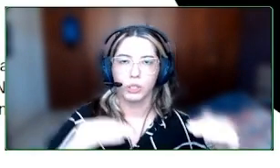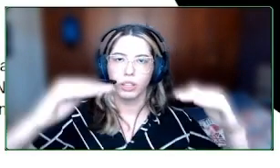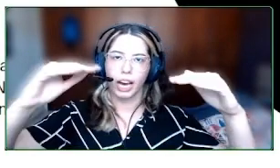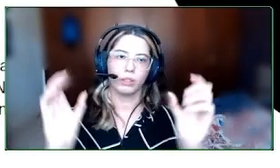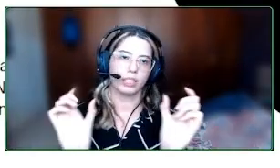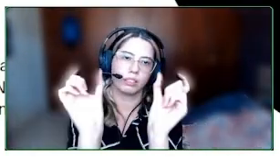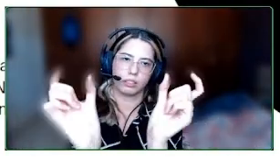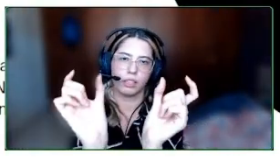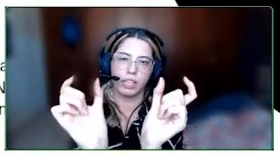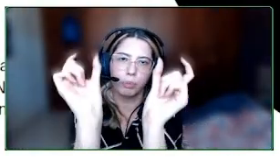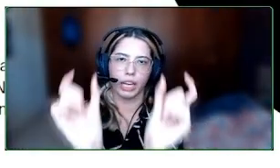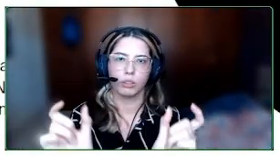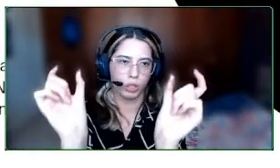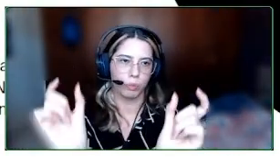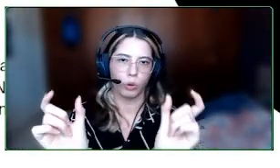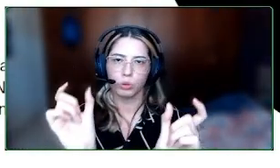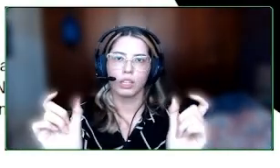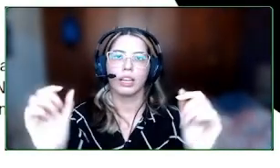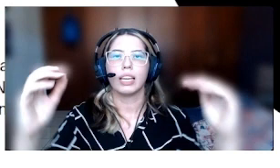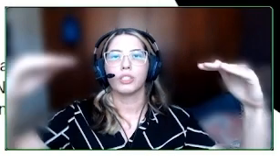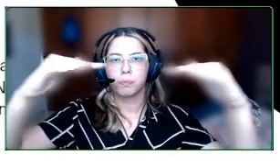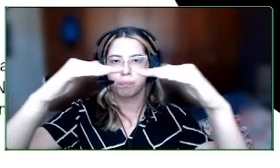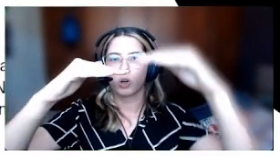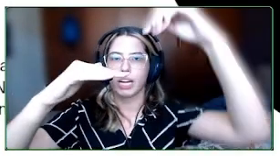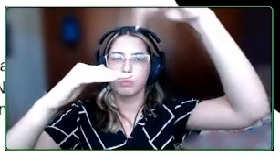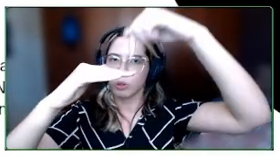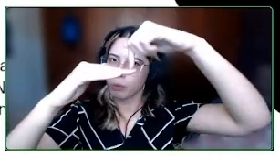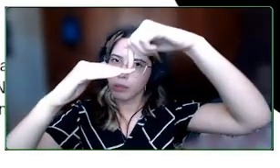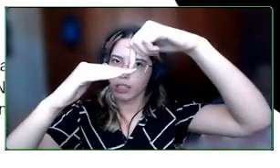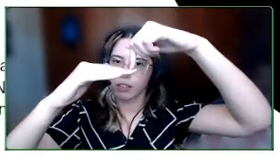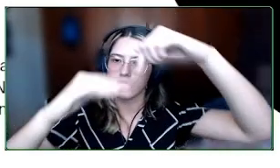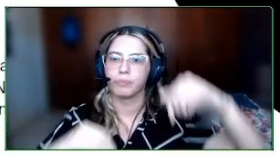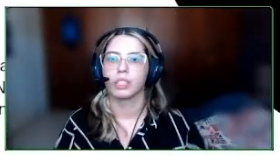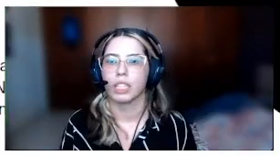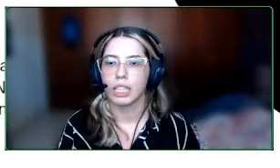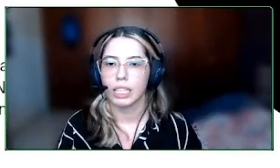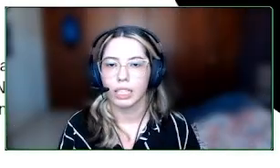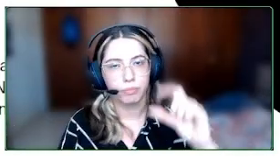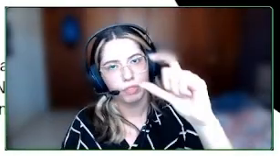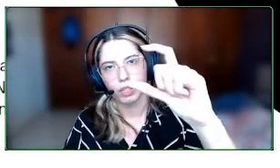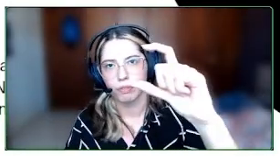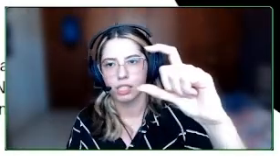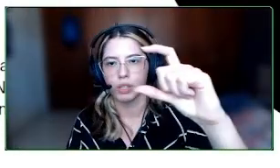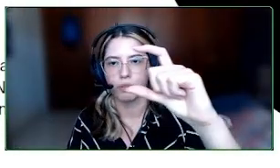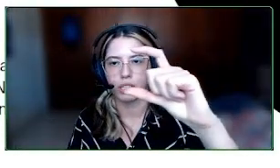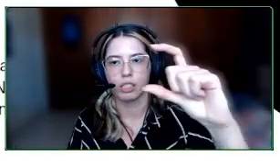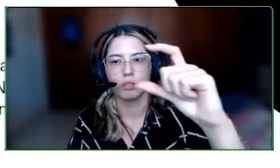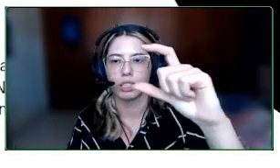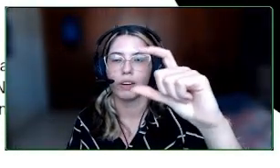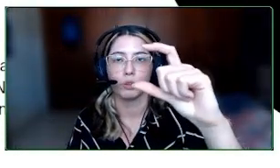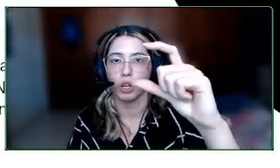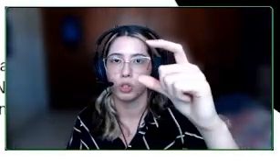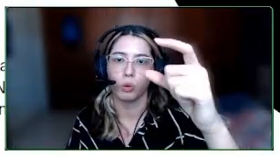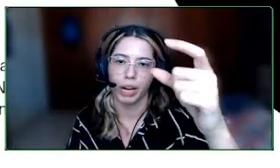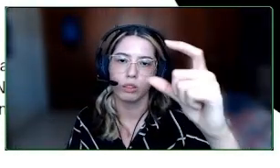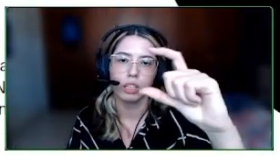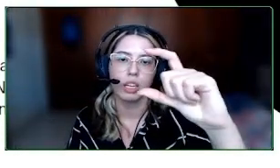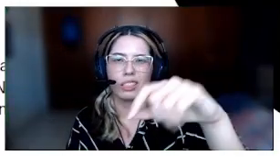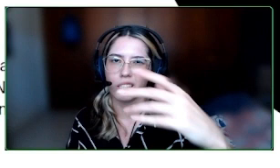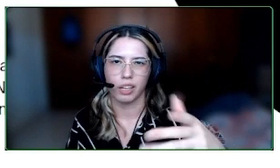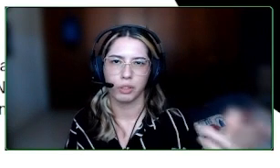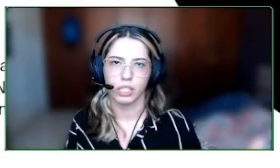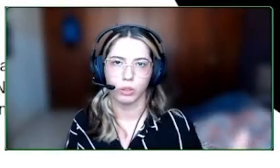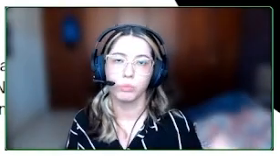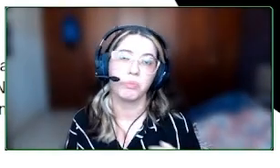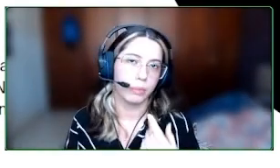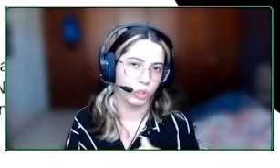Então, eles colocaram essa viga apoiada em 2 pontos, e eles colocaram um ponto bem no meio dessa viga. E viram essa flexão através de um relógio comparador, que